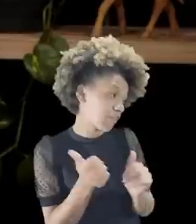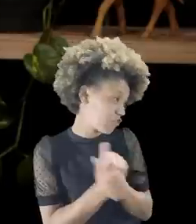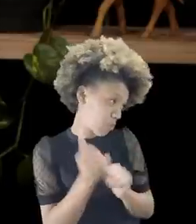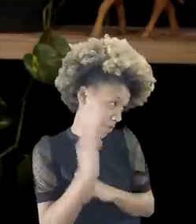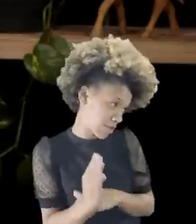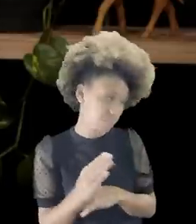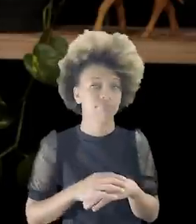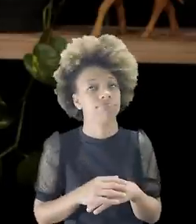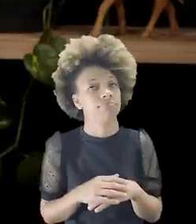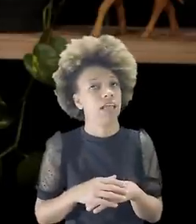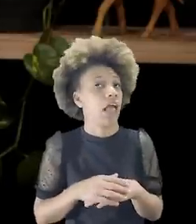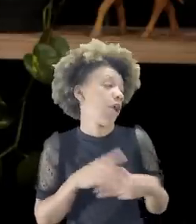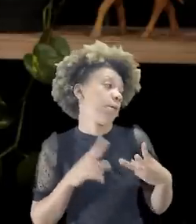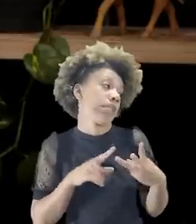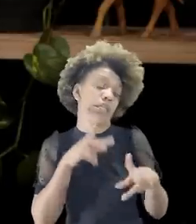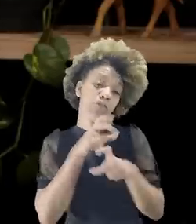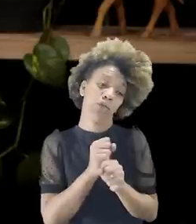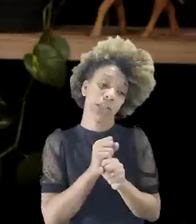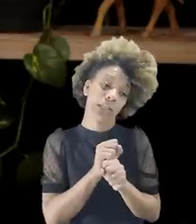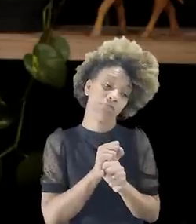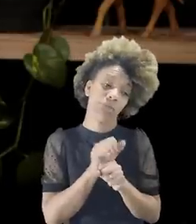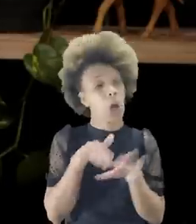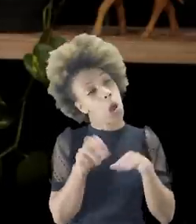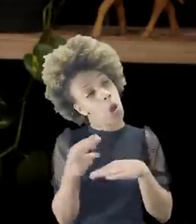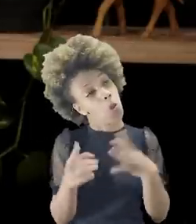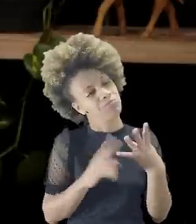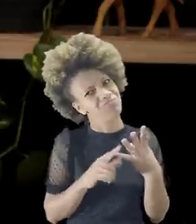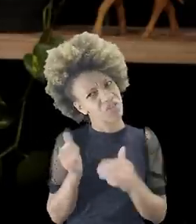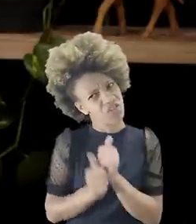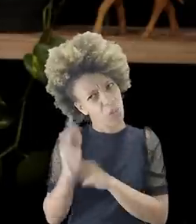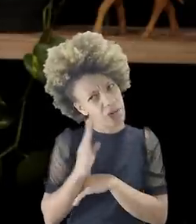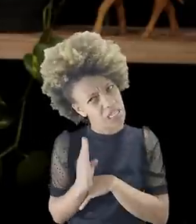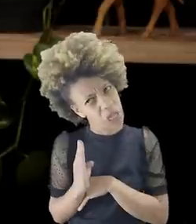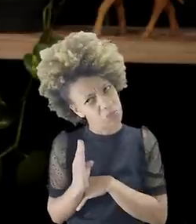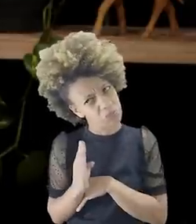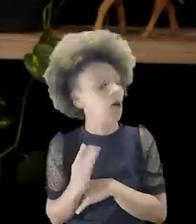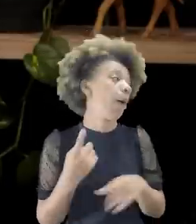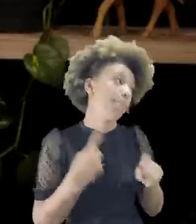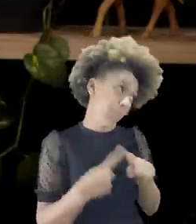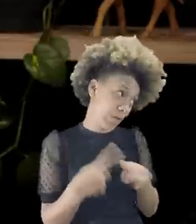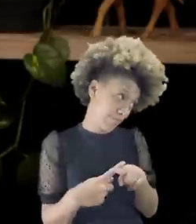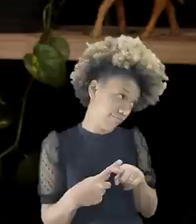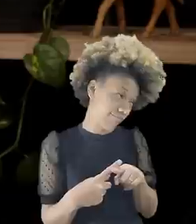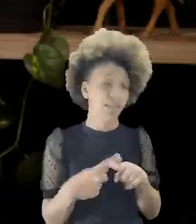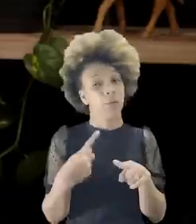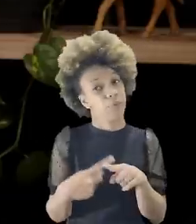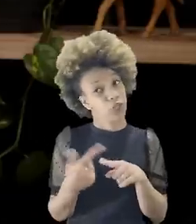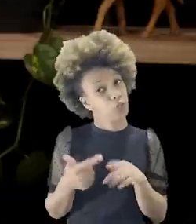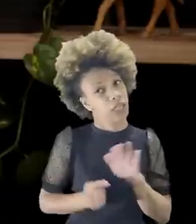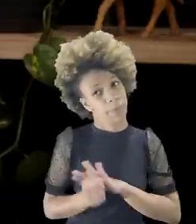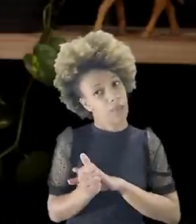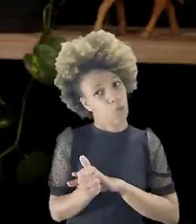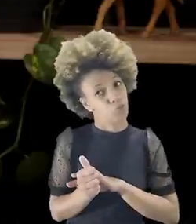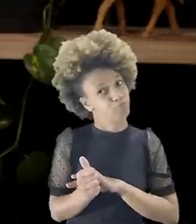virou futebol brasileiro assim ele virou uma terceira potência talvez quarta até futebol brasileiro futebol brasileiro porque o cara que primeiro que a gente